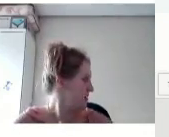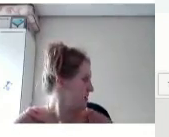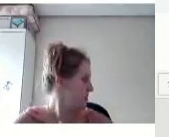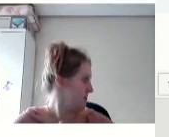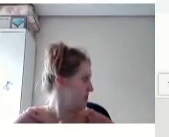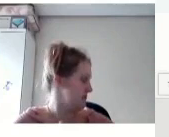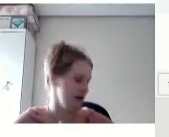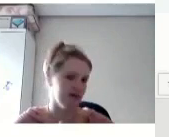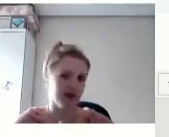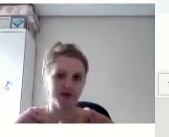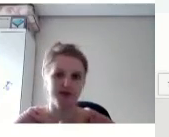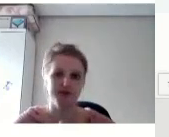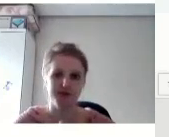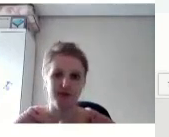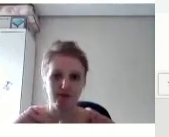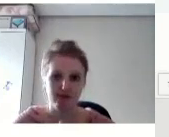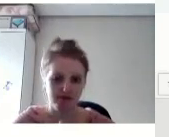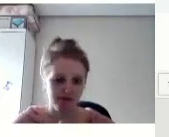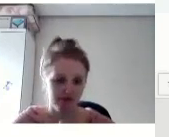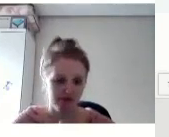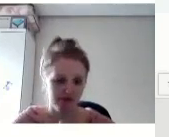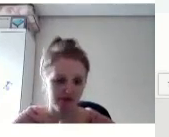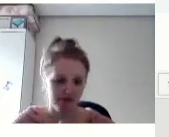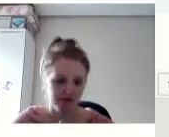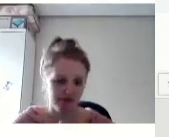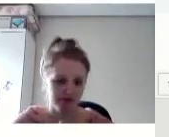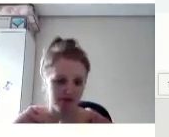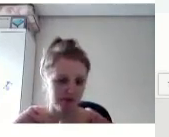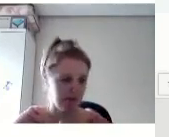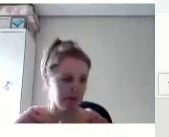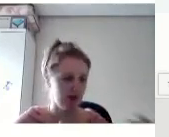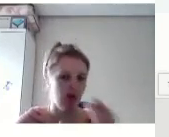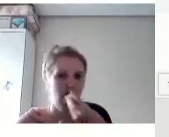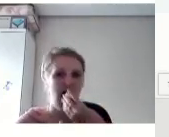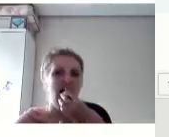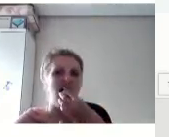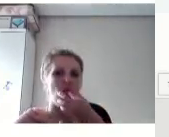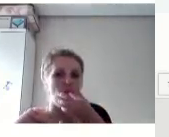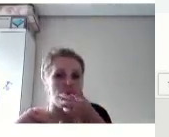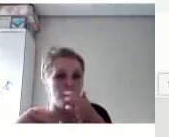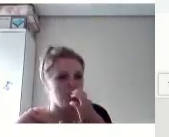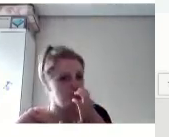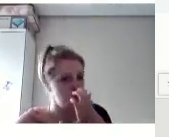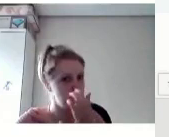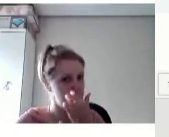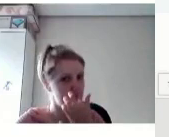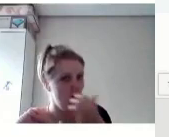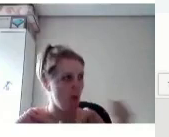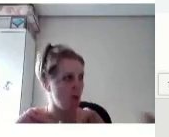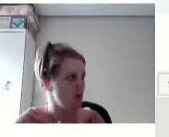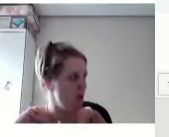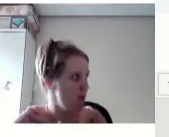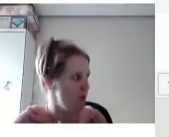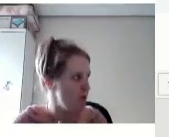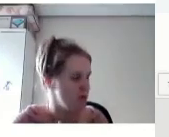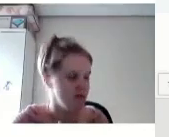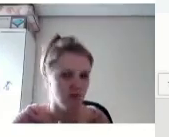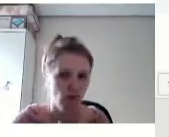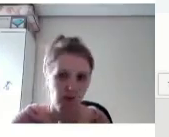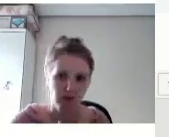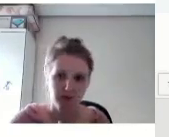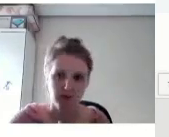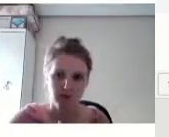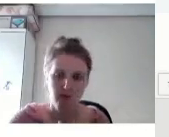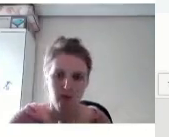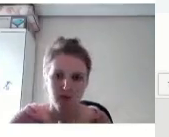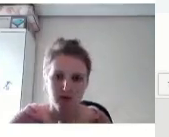Essa derivada aqui é IH cortado psi estrela. Tá? Já calculamos quem é o campo